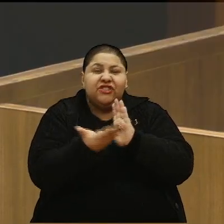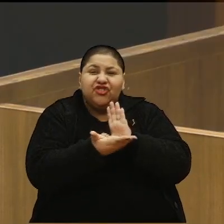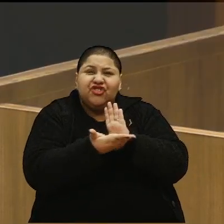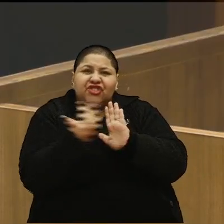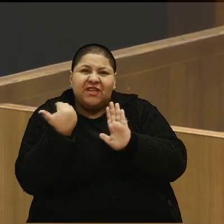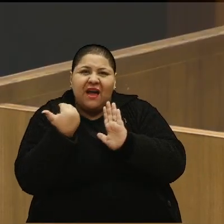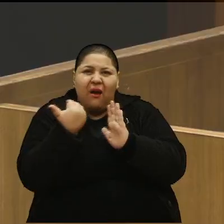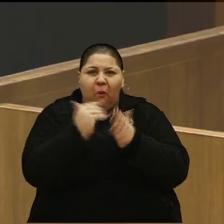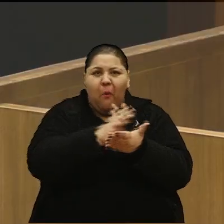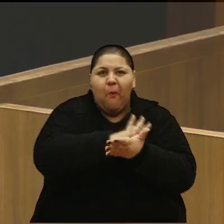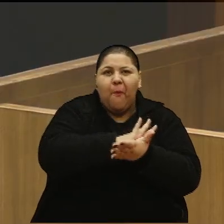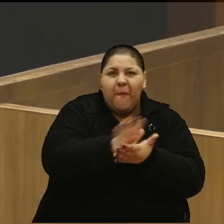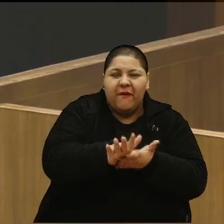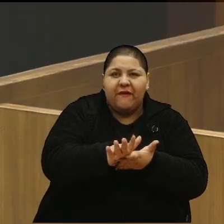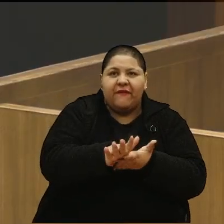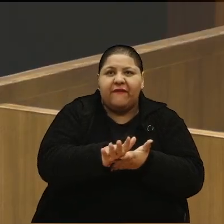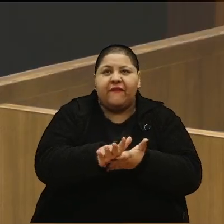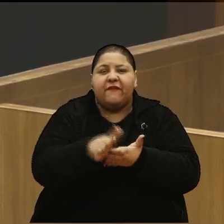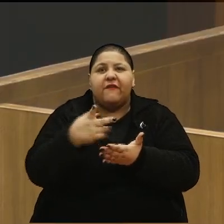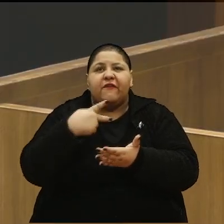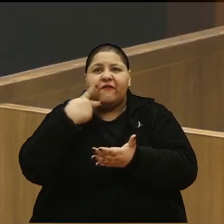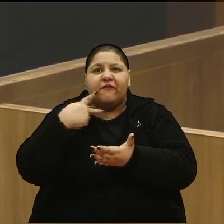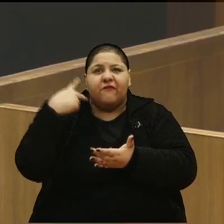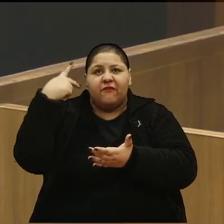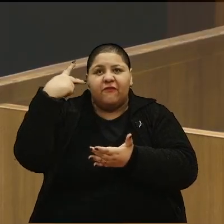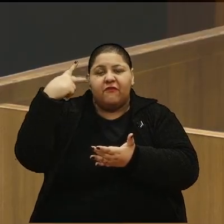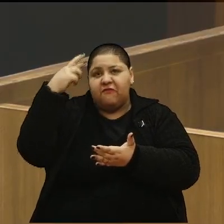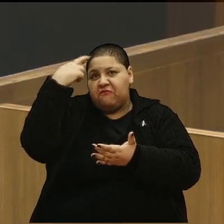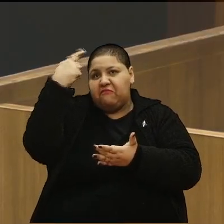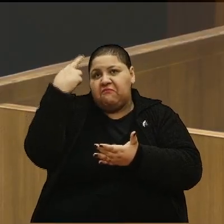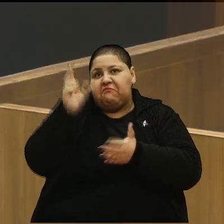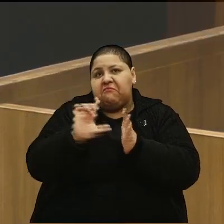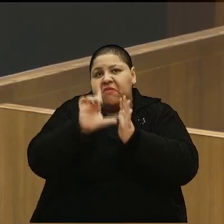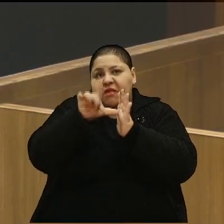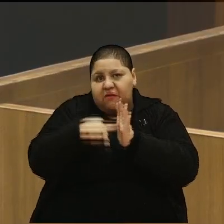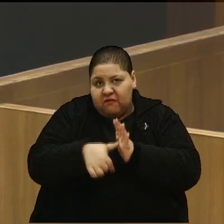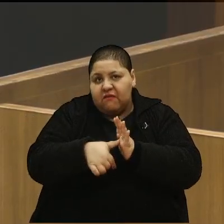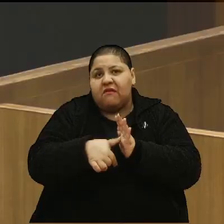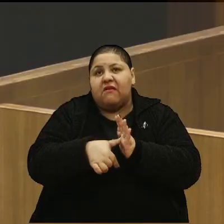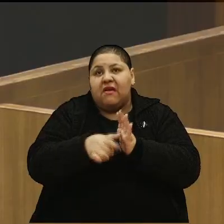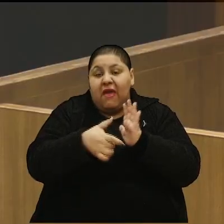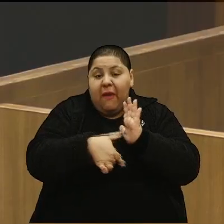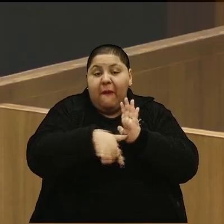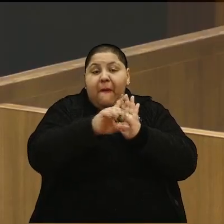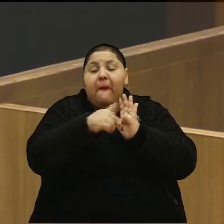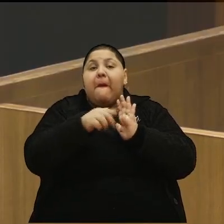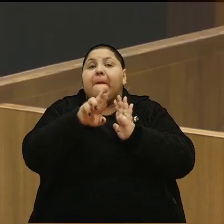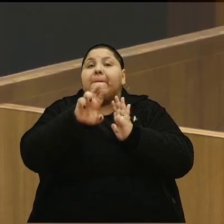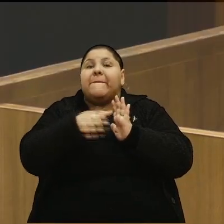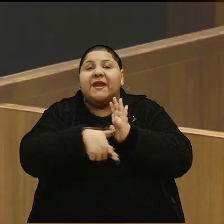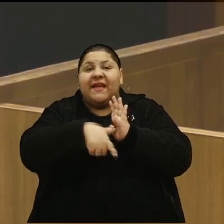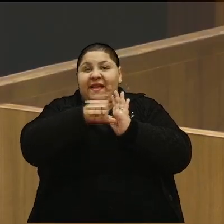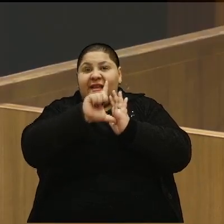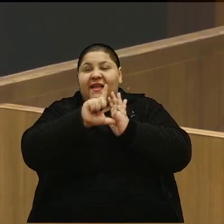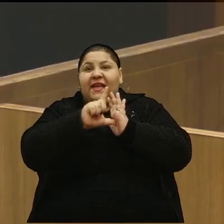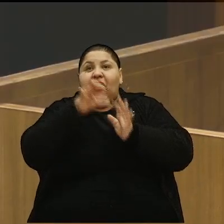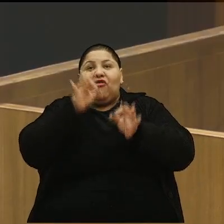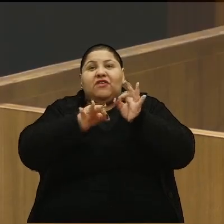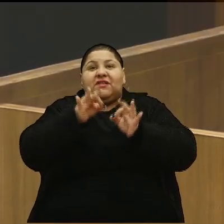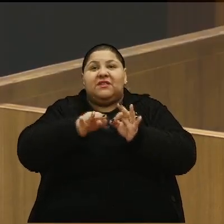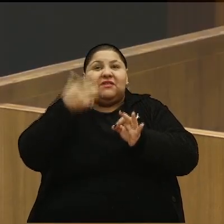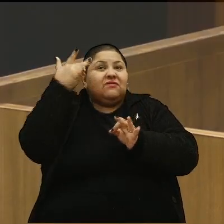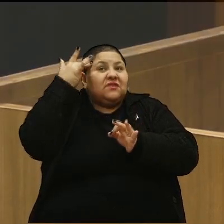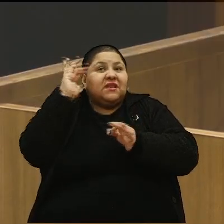preconceito. O vereador Rafael disse que vai vir aqui depois, e é porque é um pré-julgamento sem conhecimento. Para As pessoas concluir, falam.